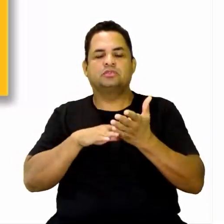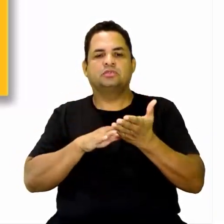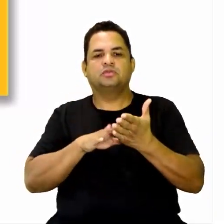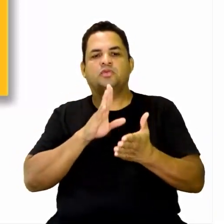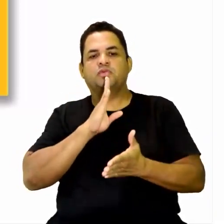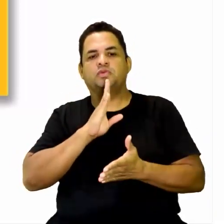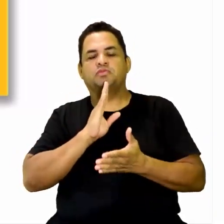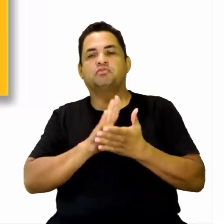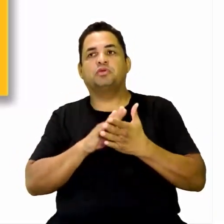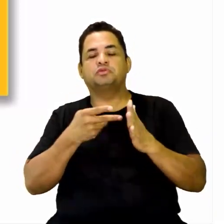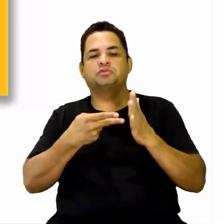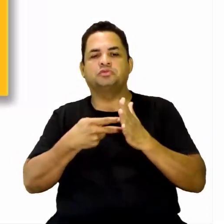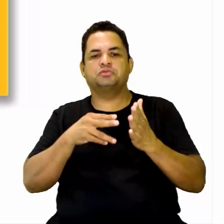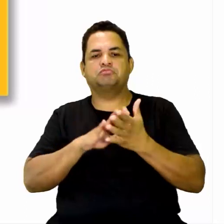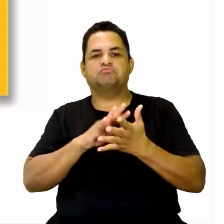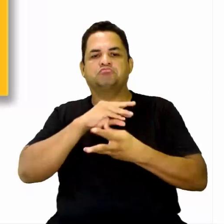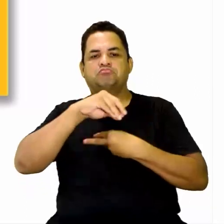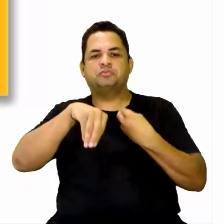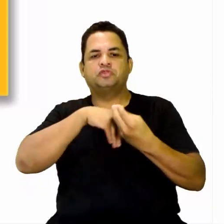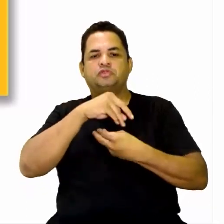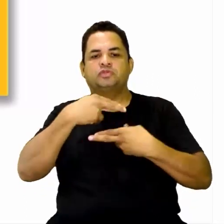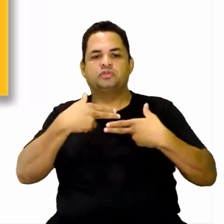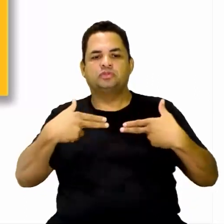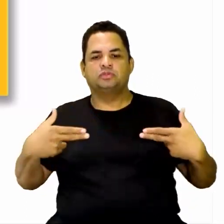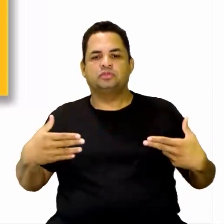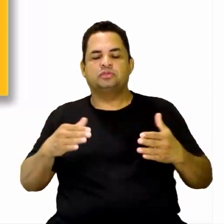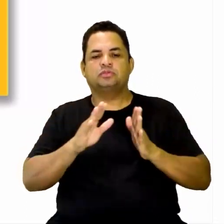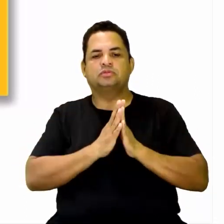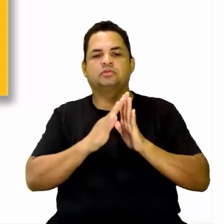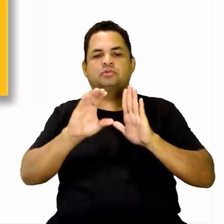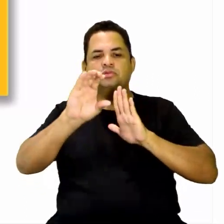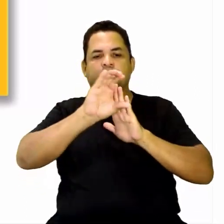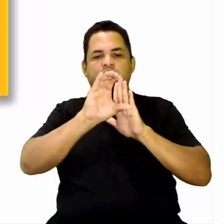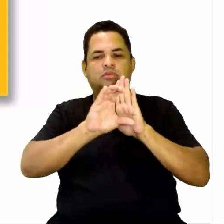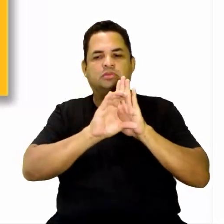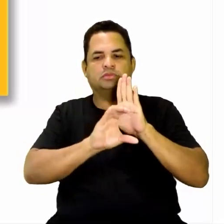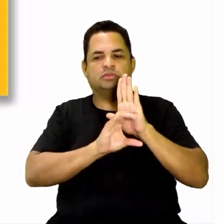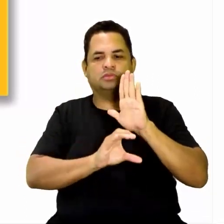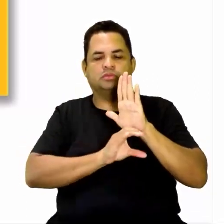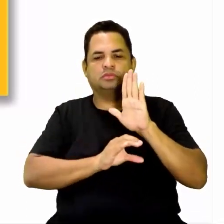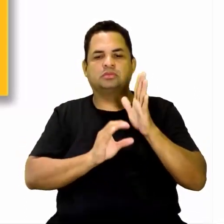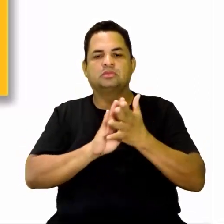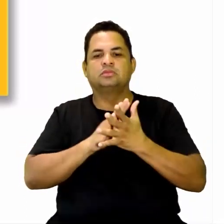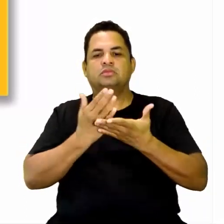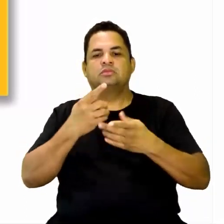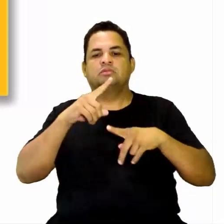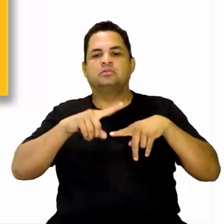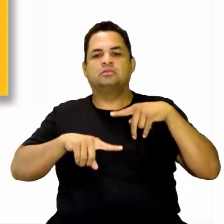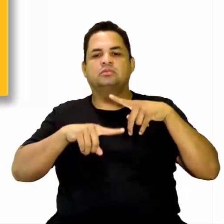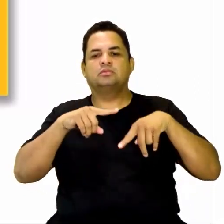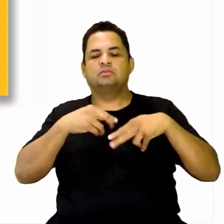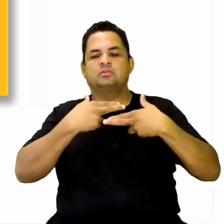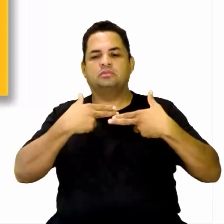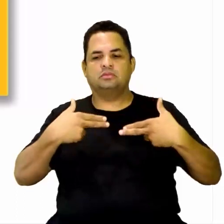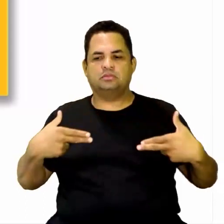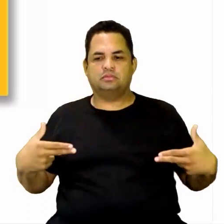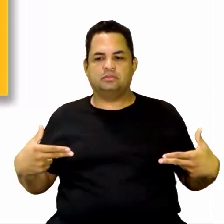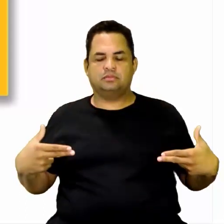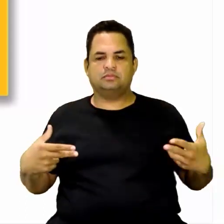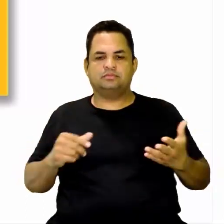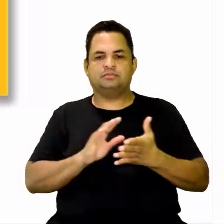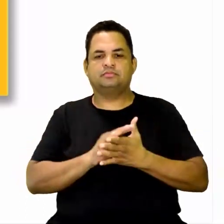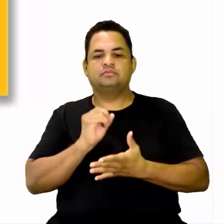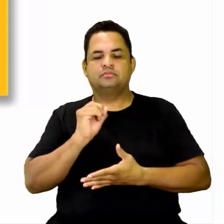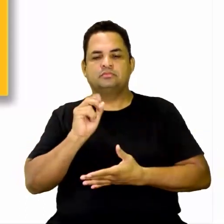conhecer o que são misturas e a classificação de materiais,